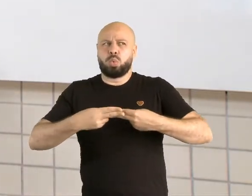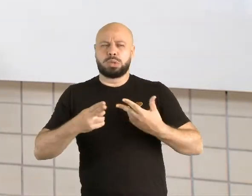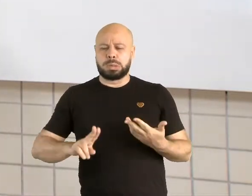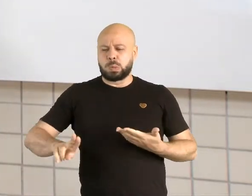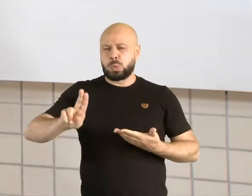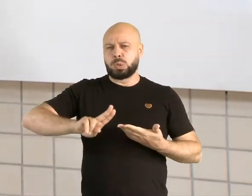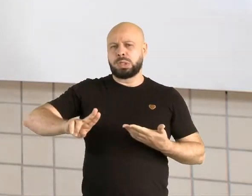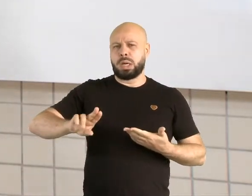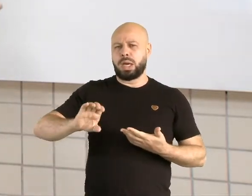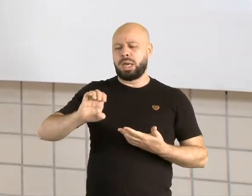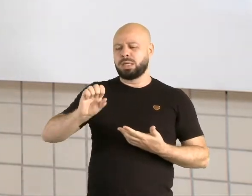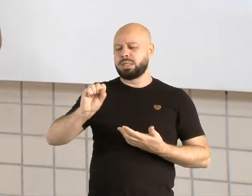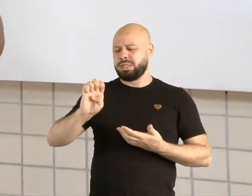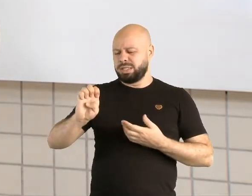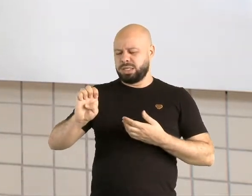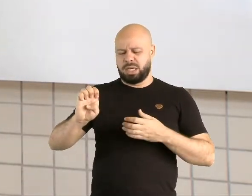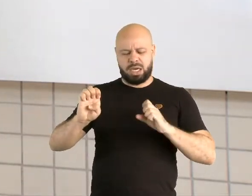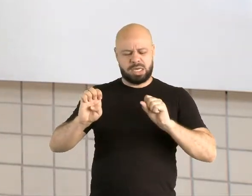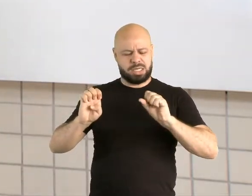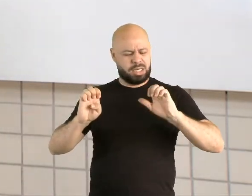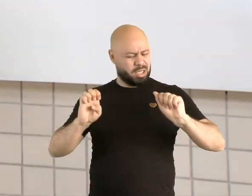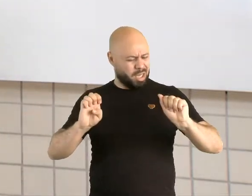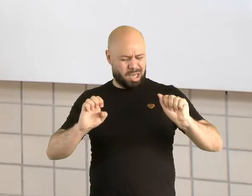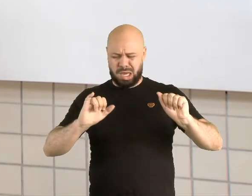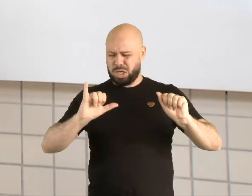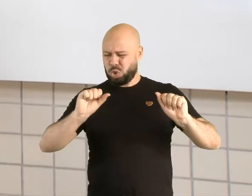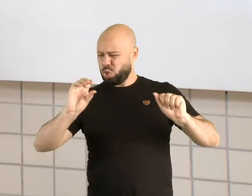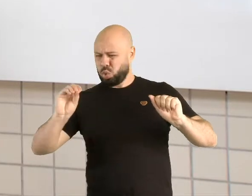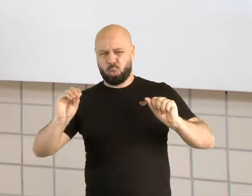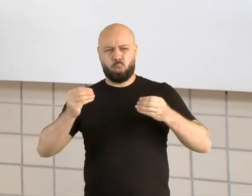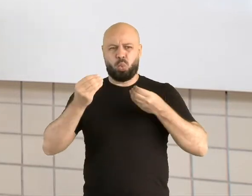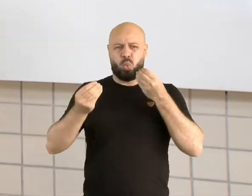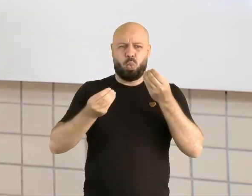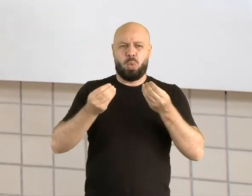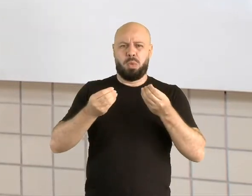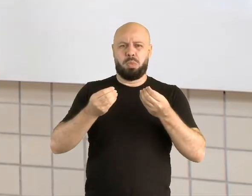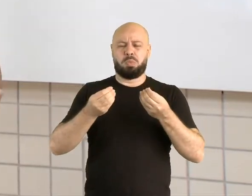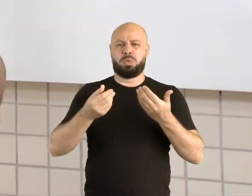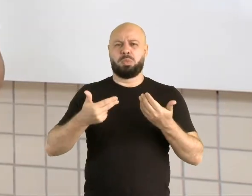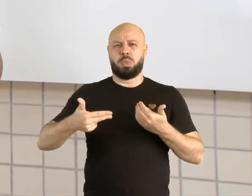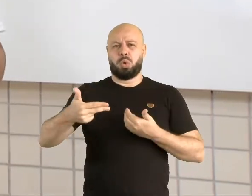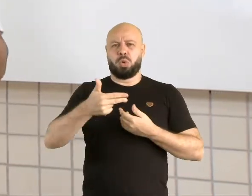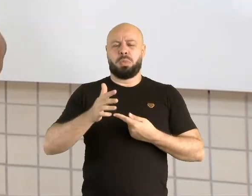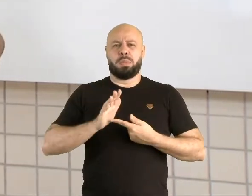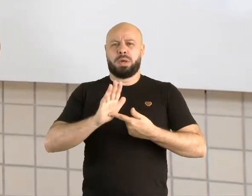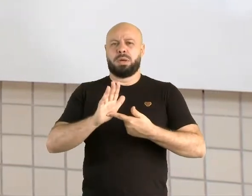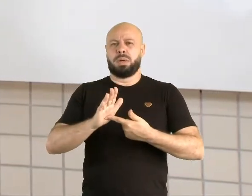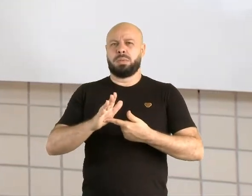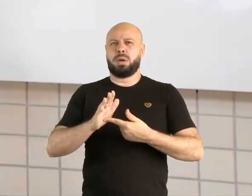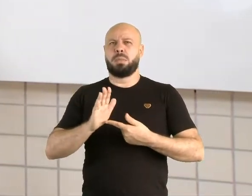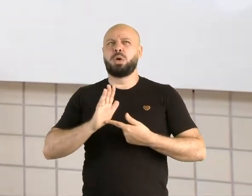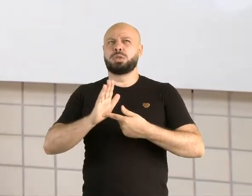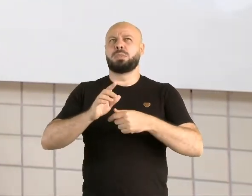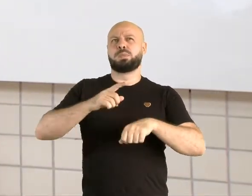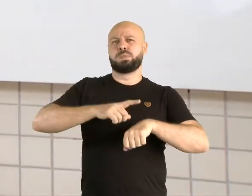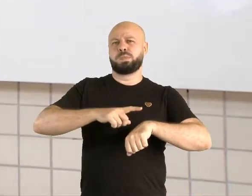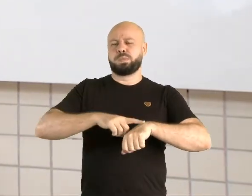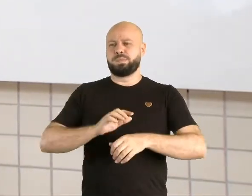pronome esse, essa e isso para marcar tempo? Da seguinte